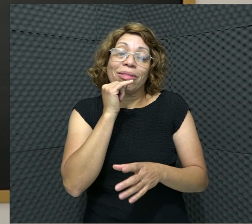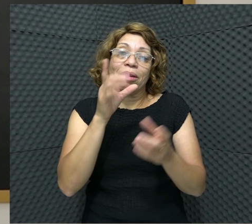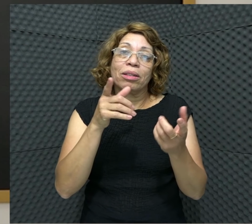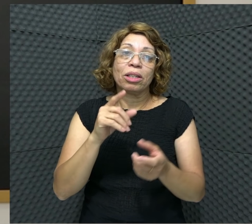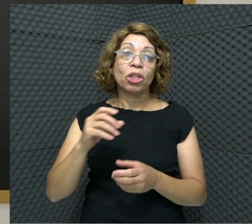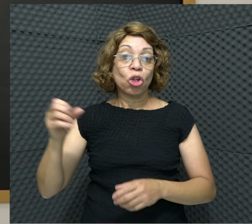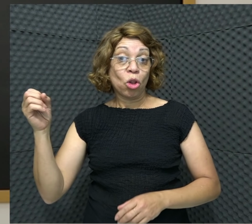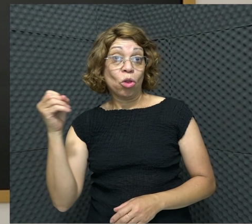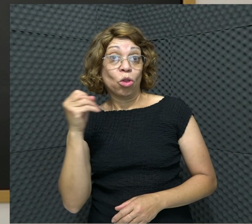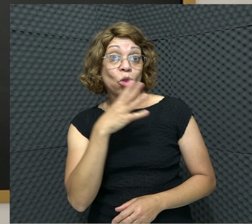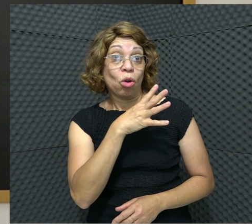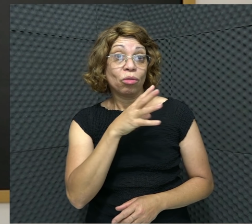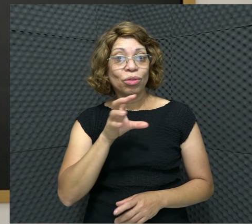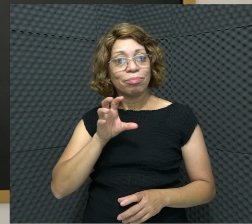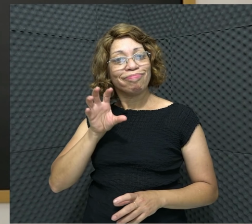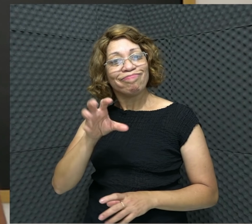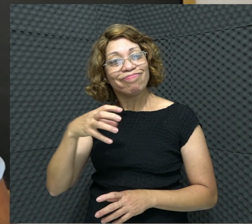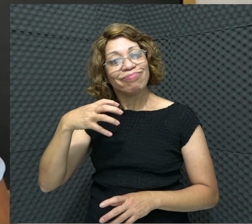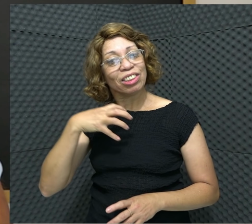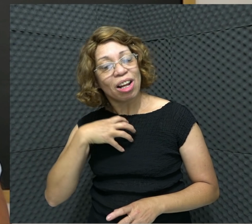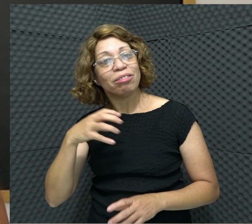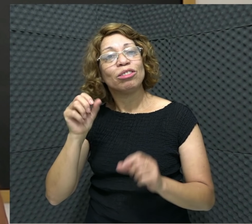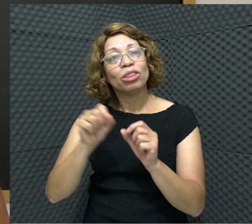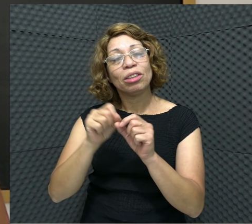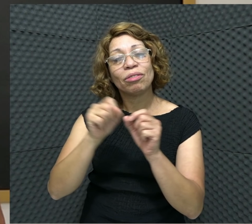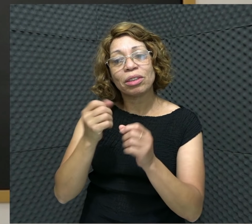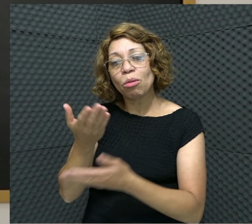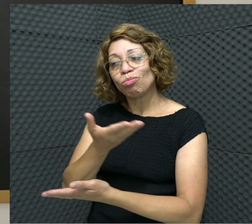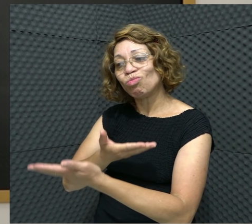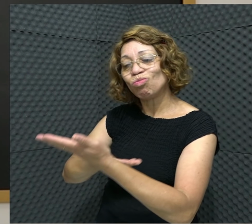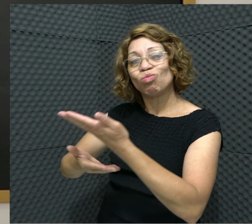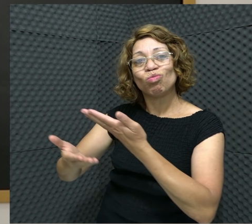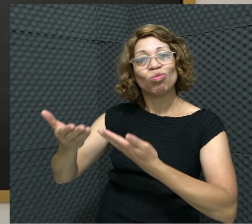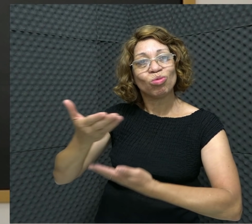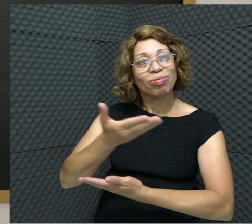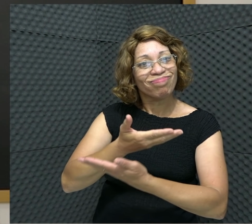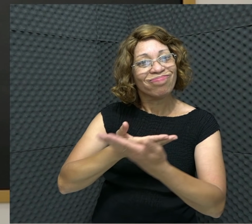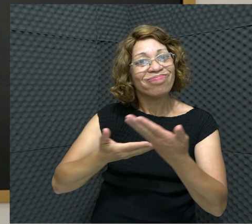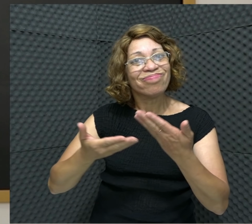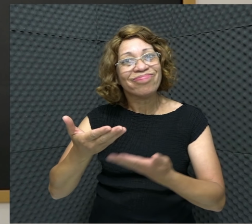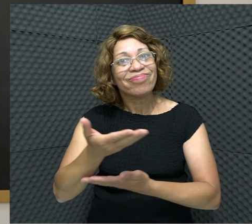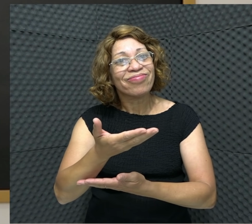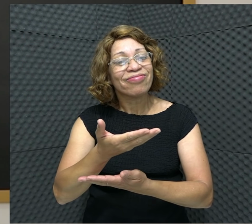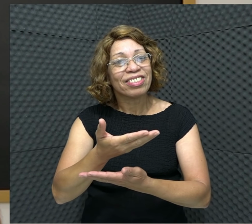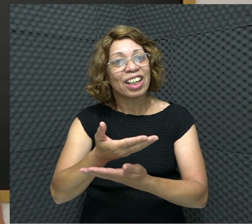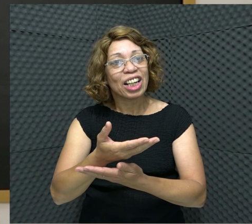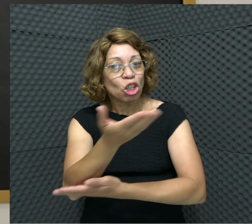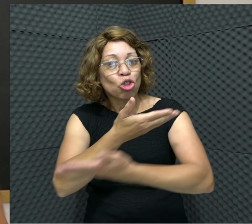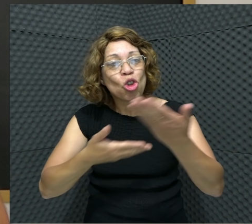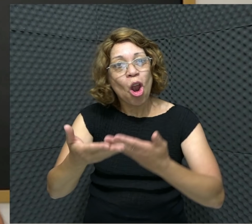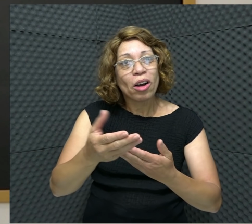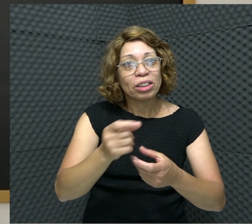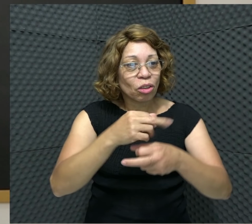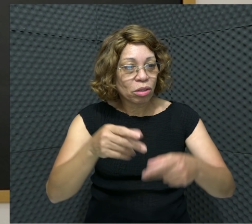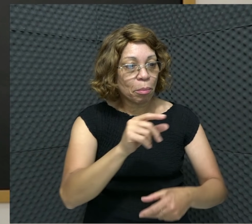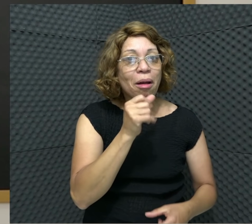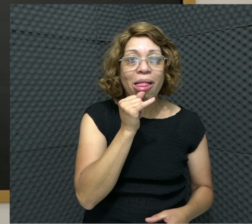exemplo, novas formas de fazer negociação. Passou-se a fazer a troca